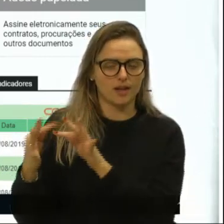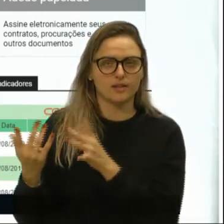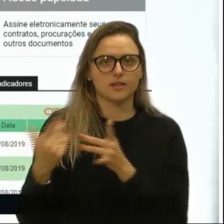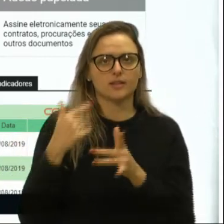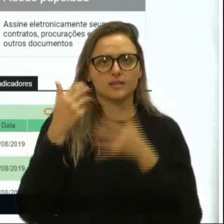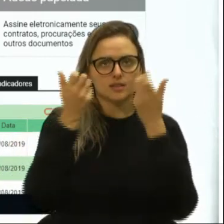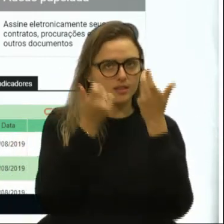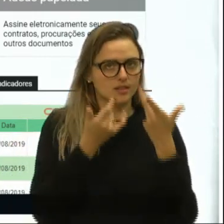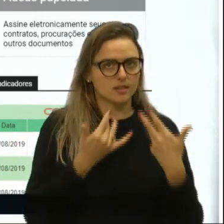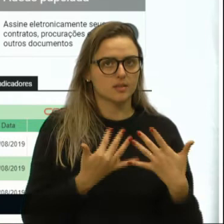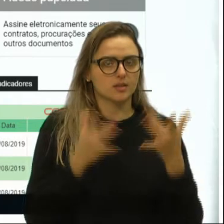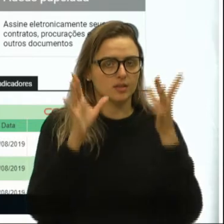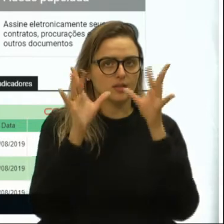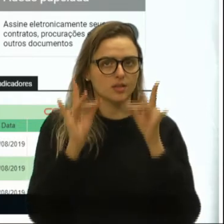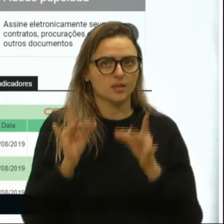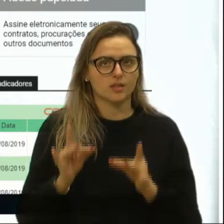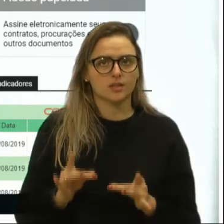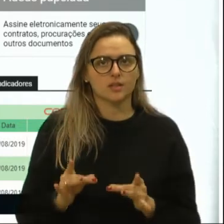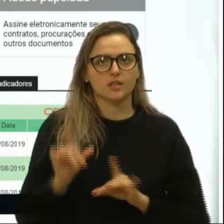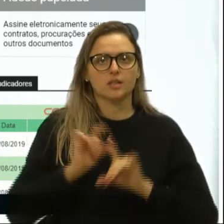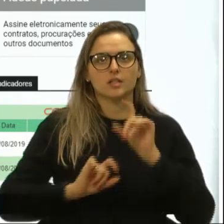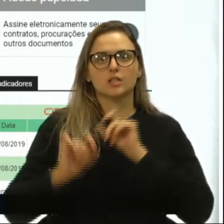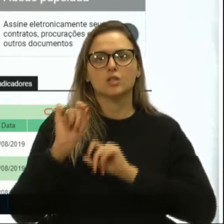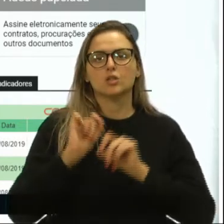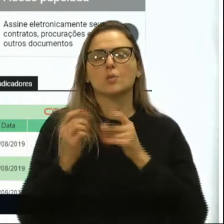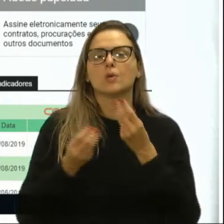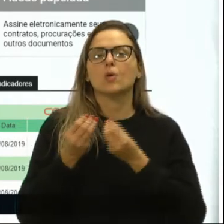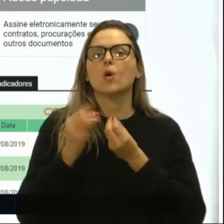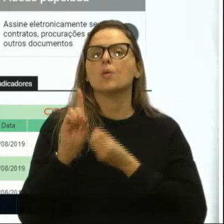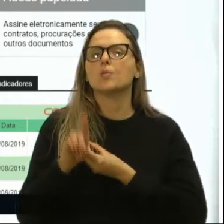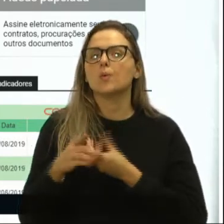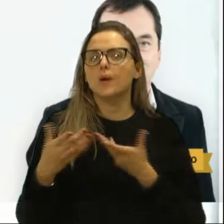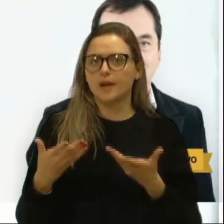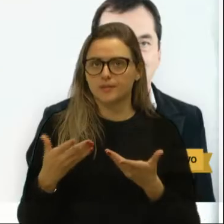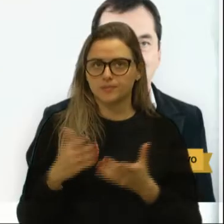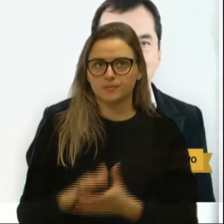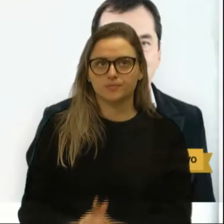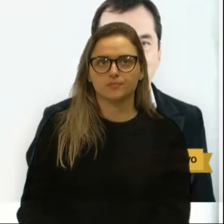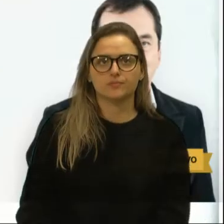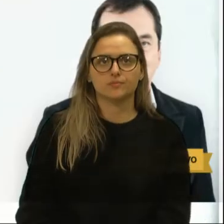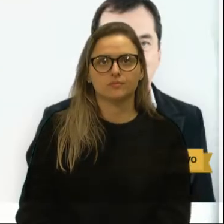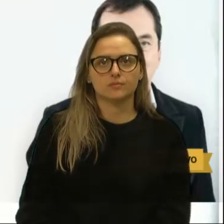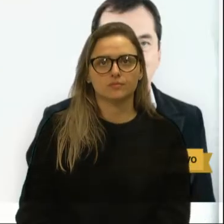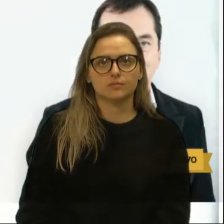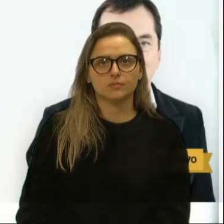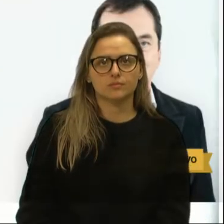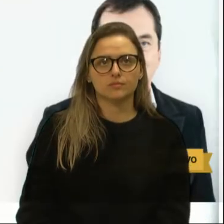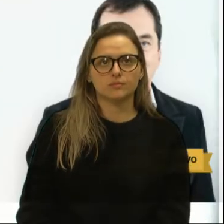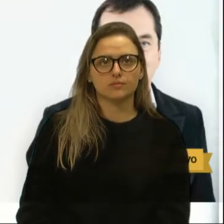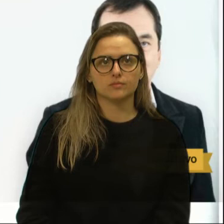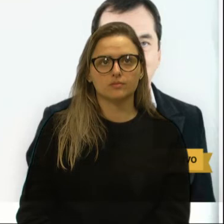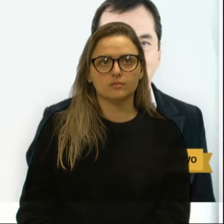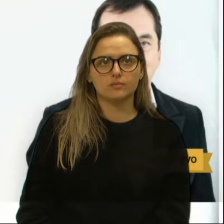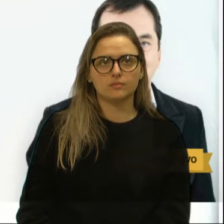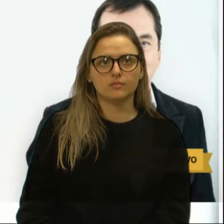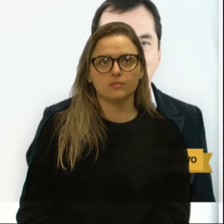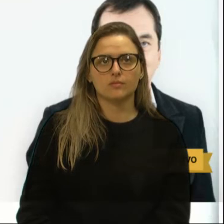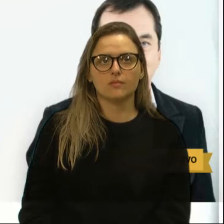importantes do pacote. Pode passar. E